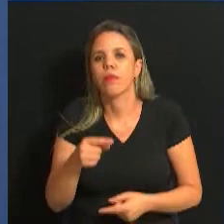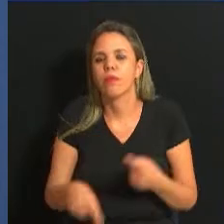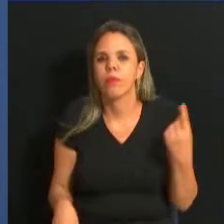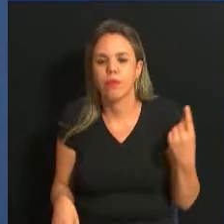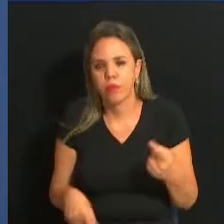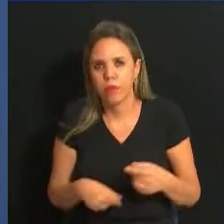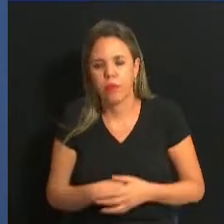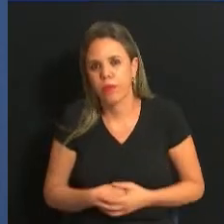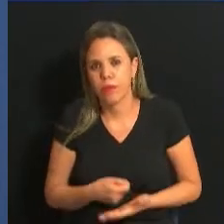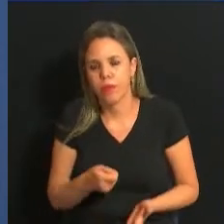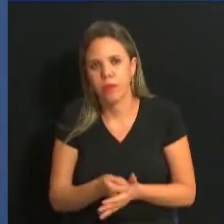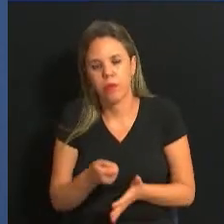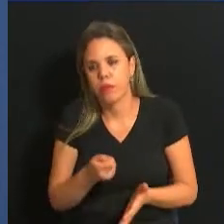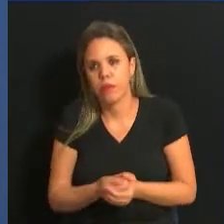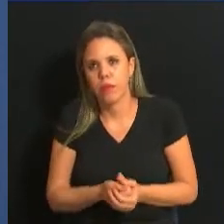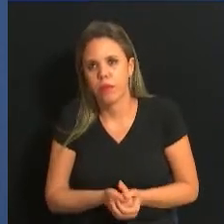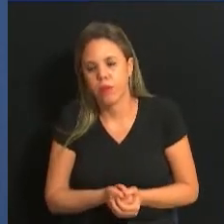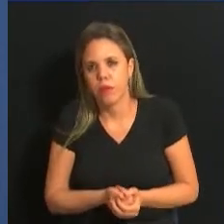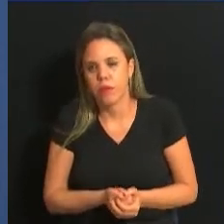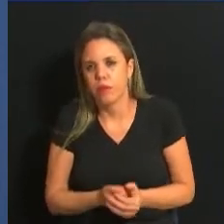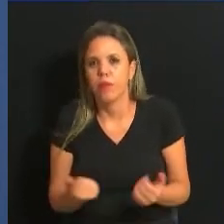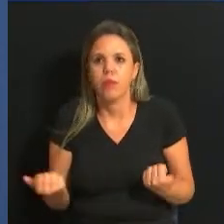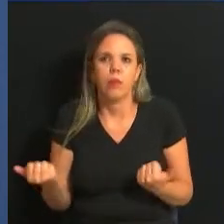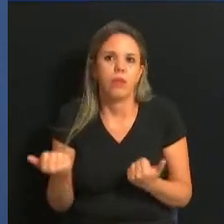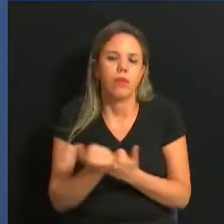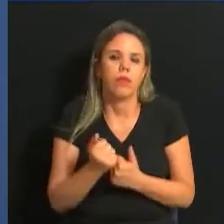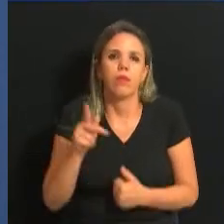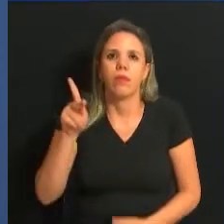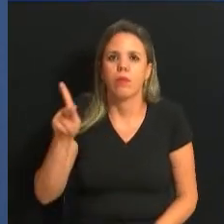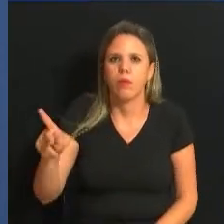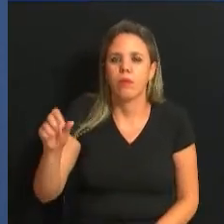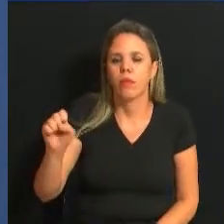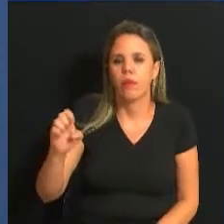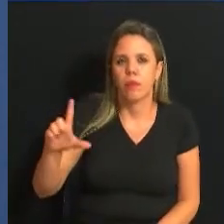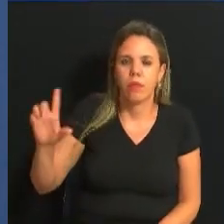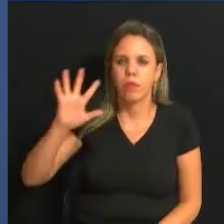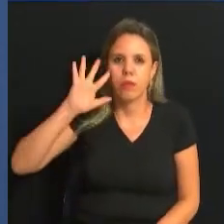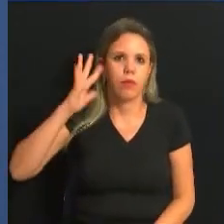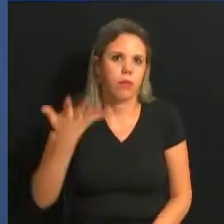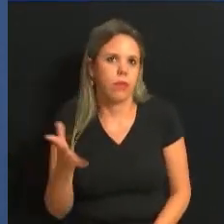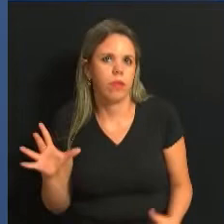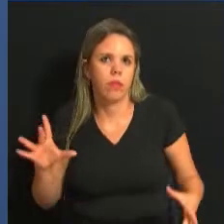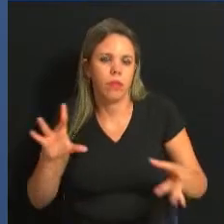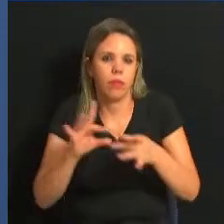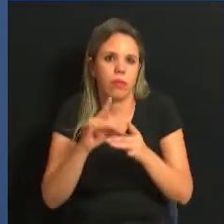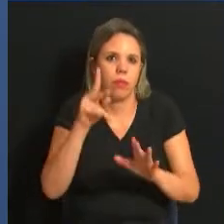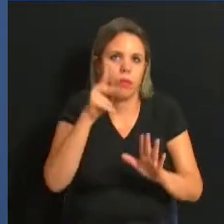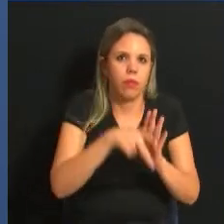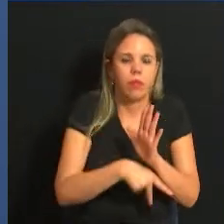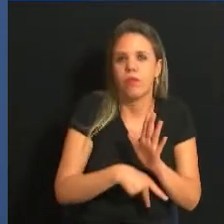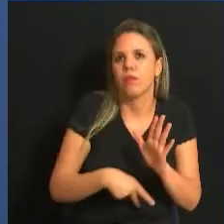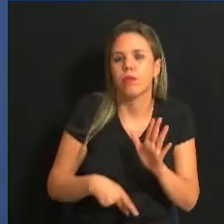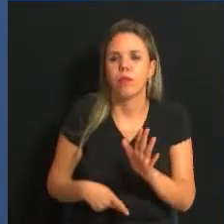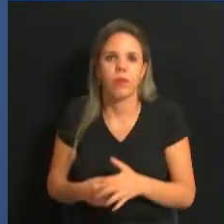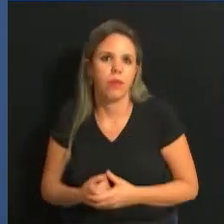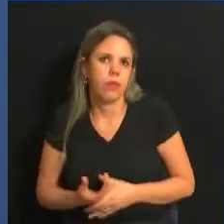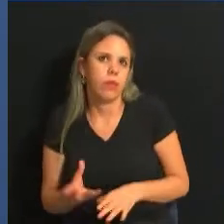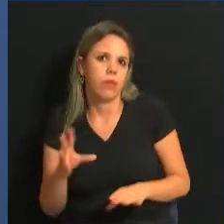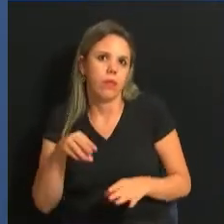dessa exigência. O substitutivo do PSOL é um resultado da junção de projetos que foram